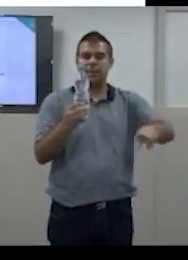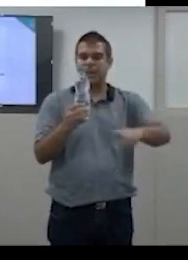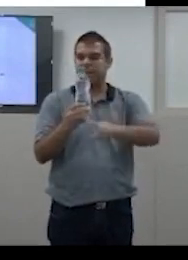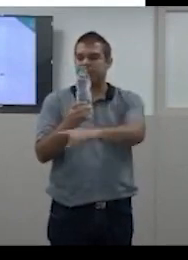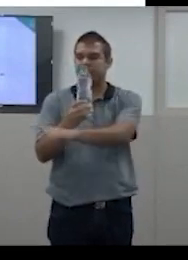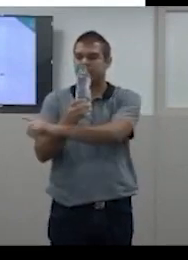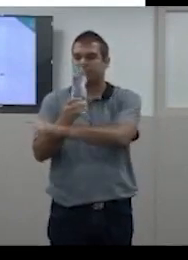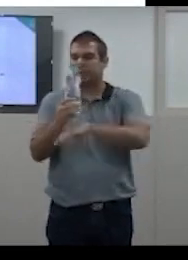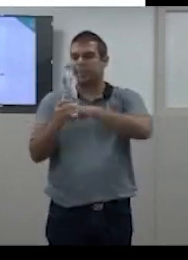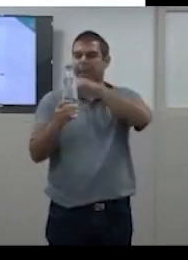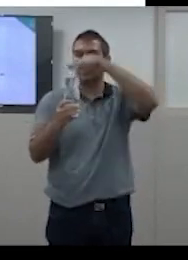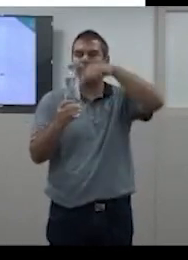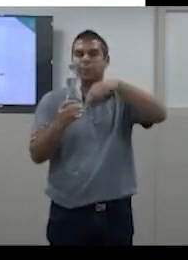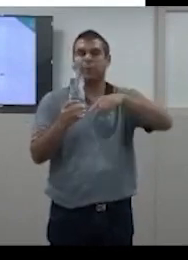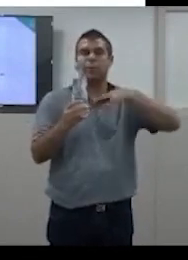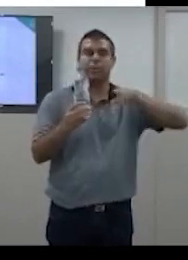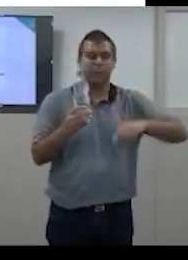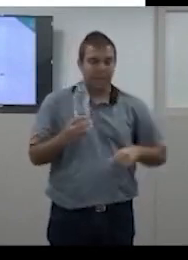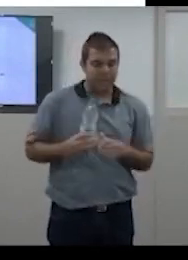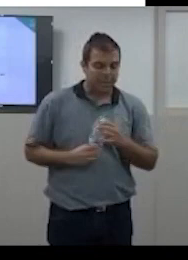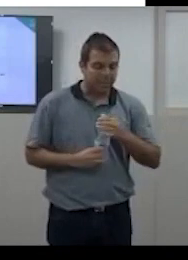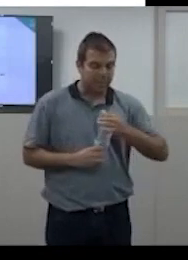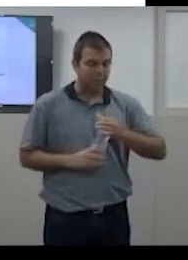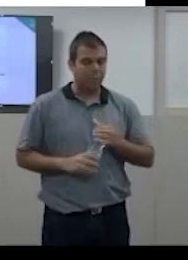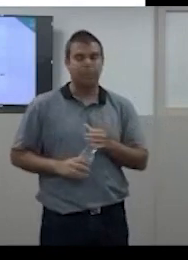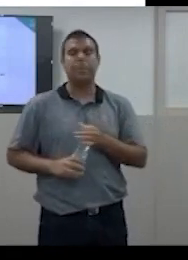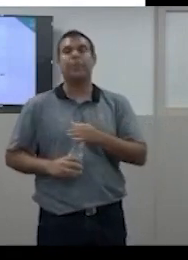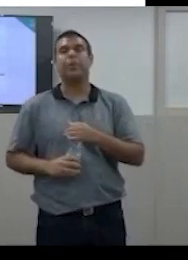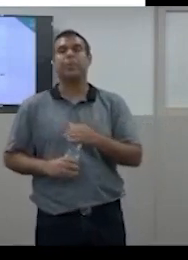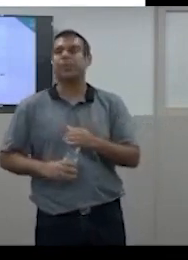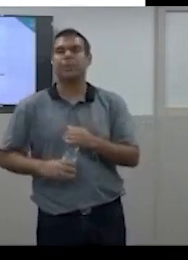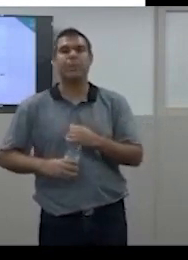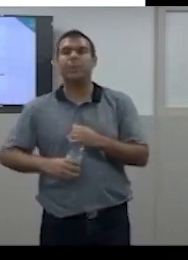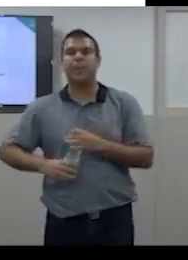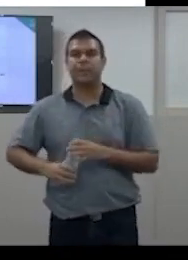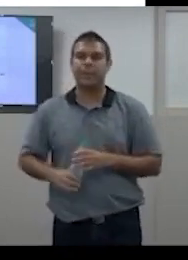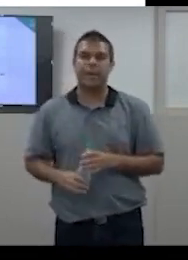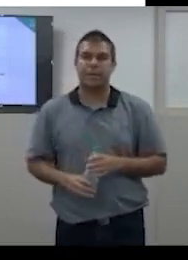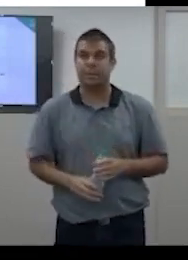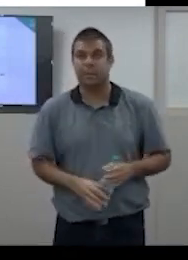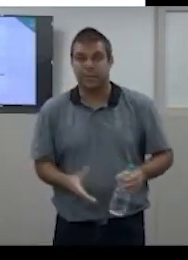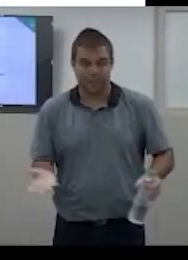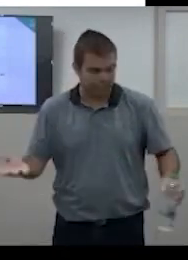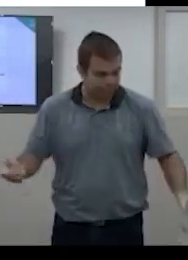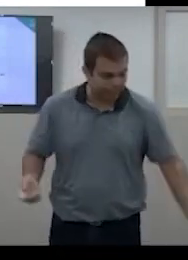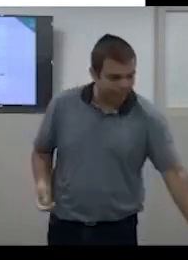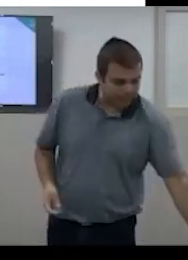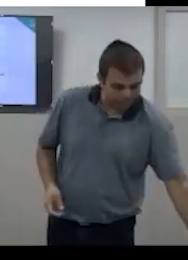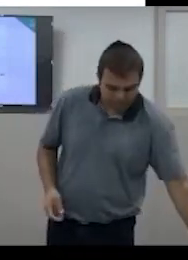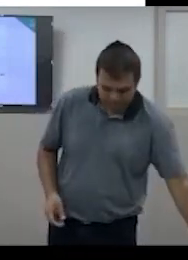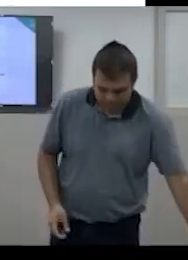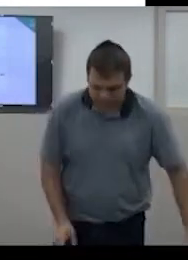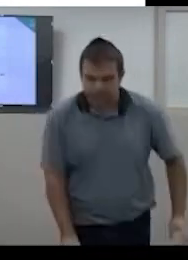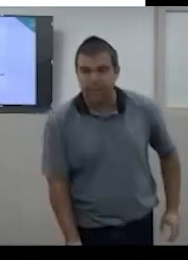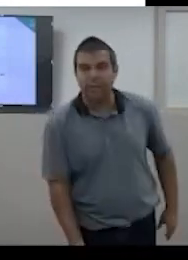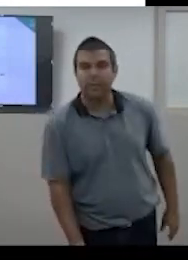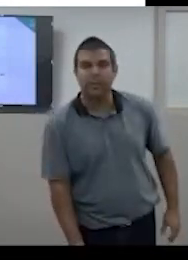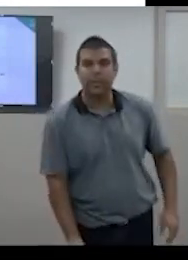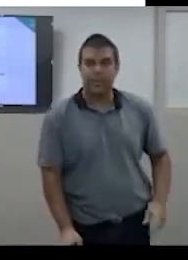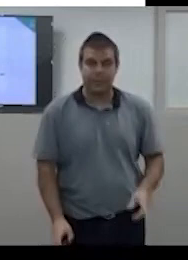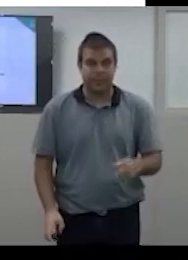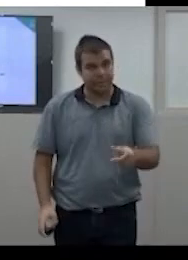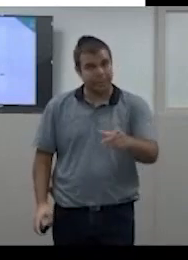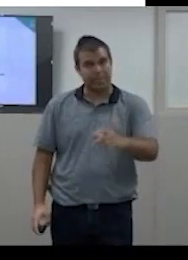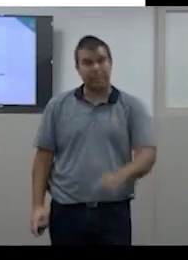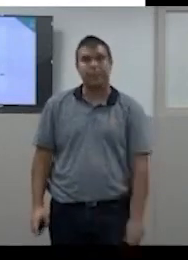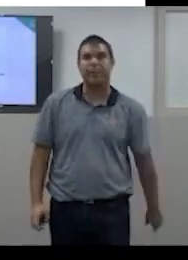ele sai, ele dá uma volta, assim, ele pega, volta de novo, e assim, o superfluido, por exemplo, ele não respeita a gravidade, então assim, você consegue estar fazendo